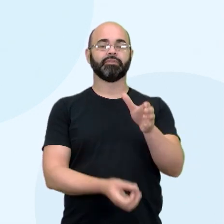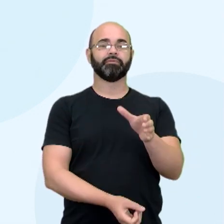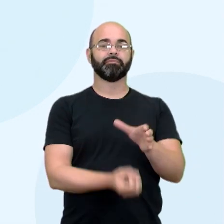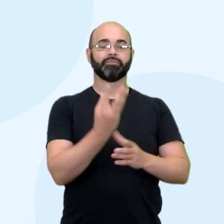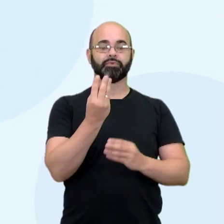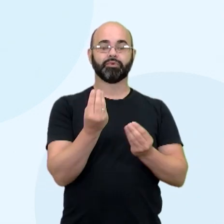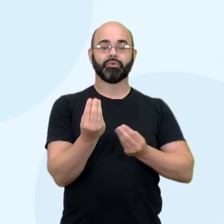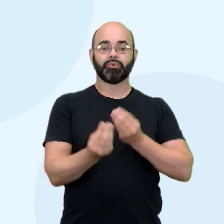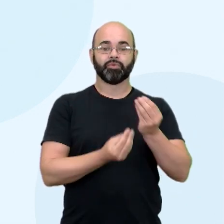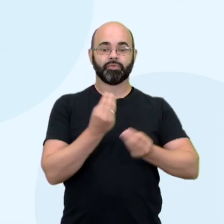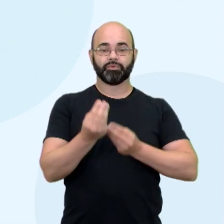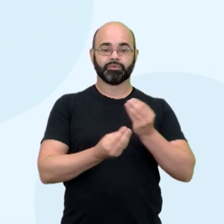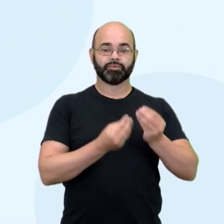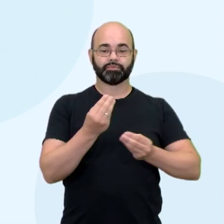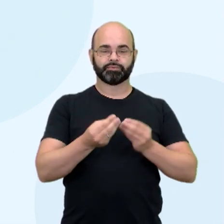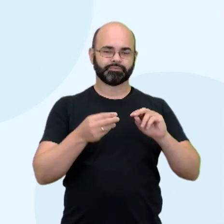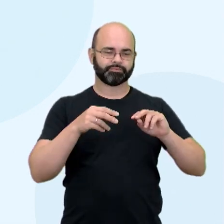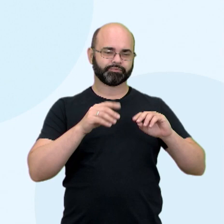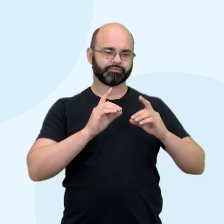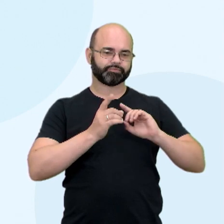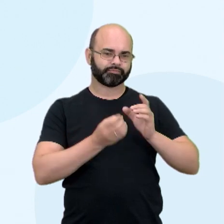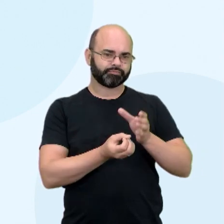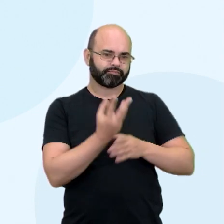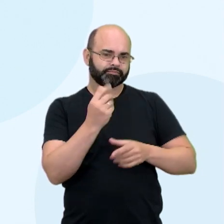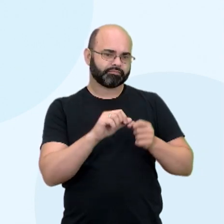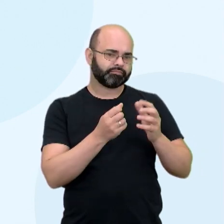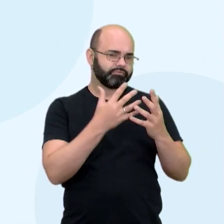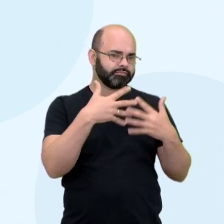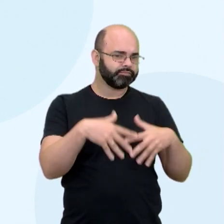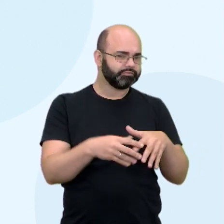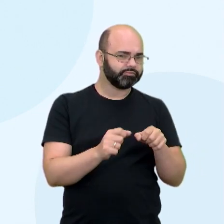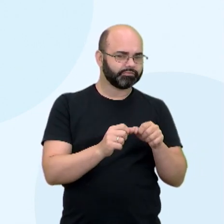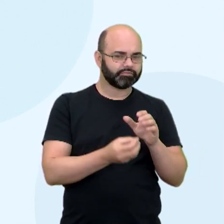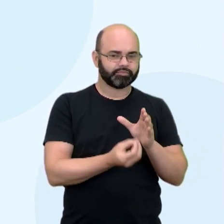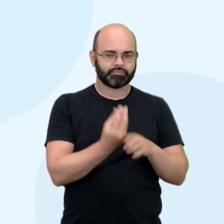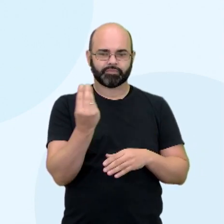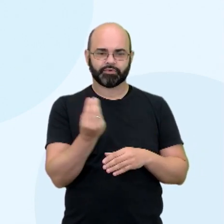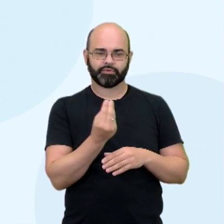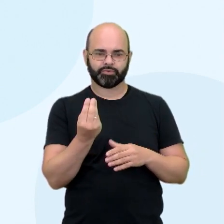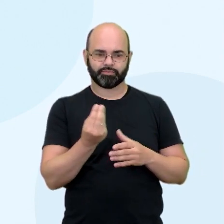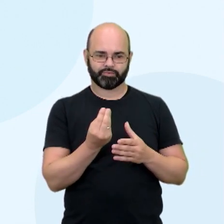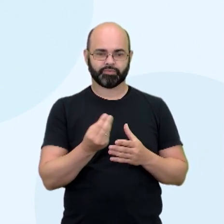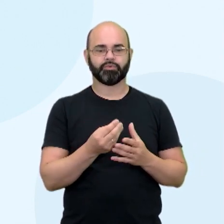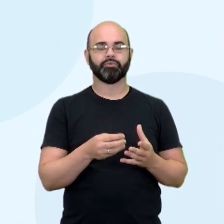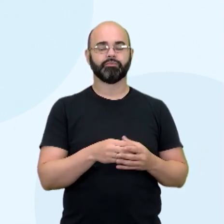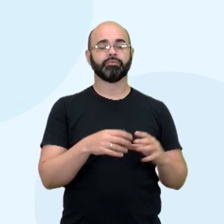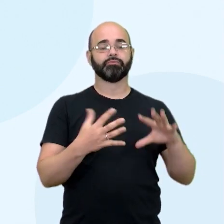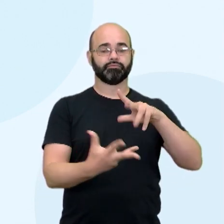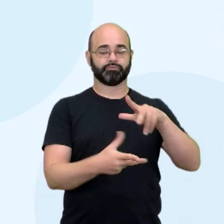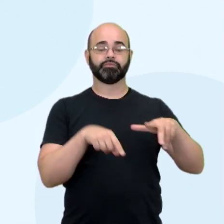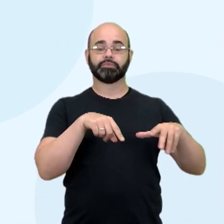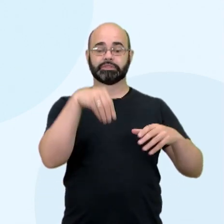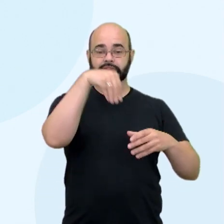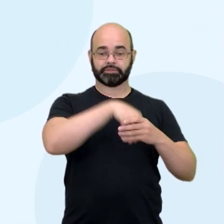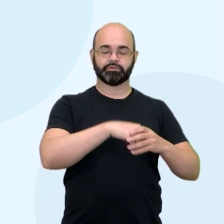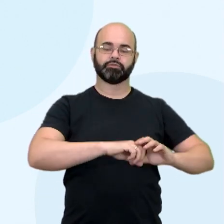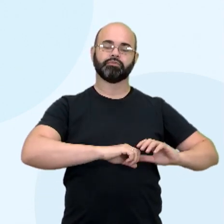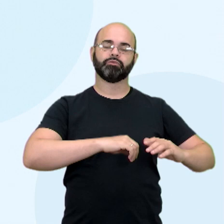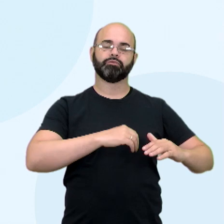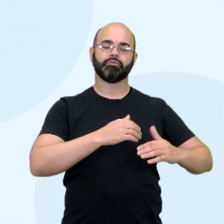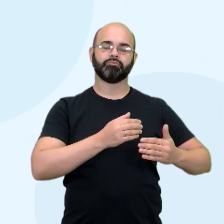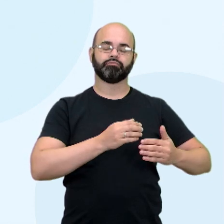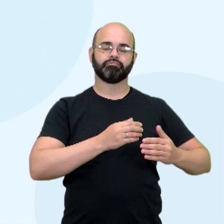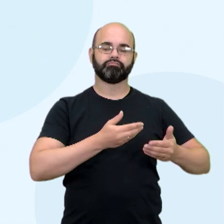Terra, trabalhando aí com a noção de tempo geológico, entendendo que a Terra é um sistema com dinâmicas internas e